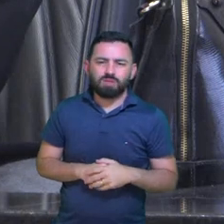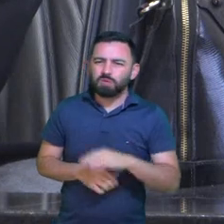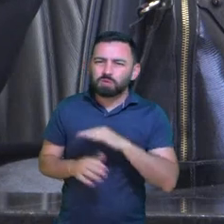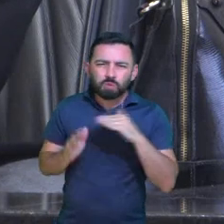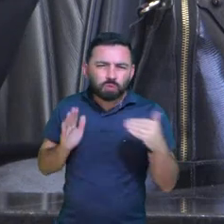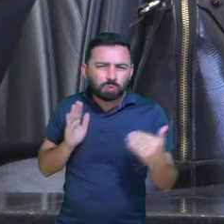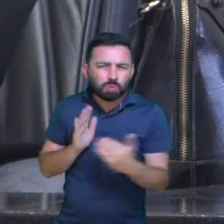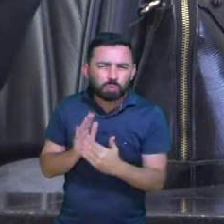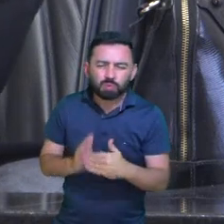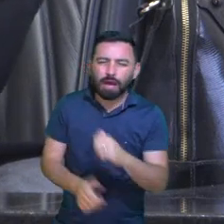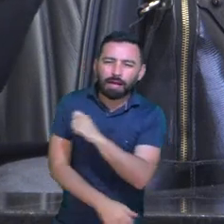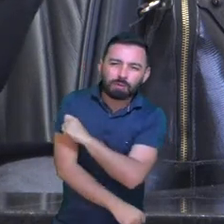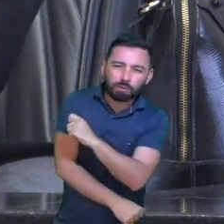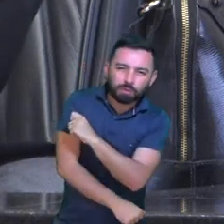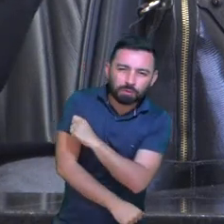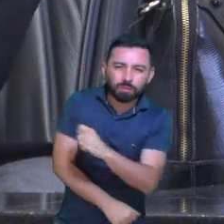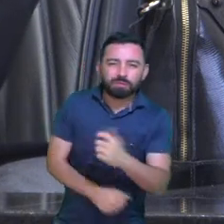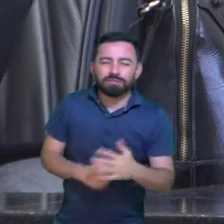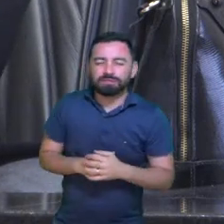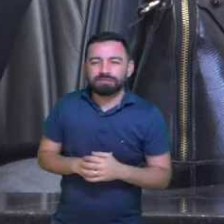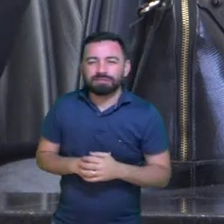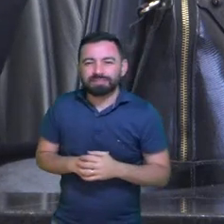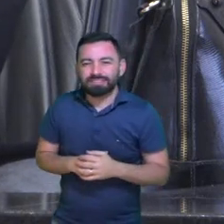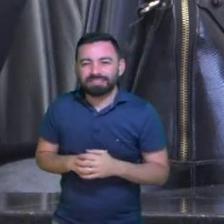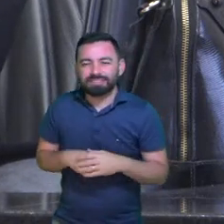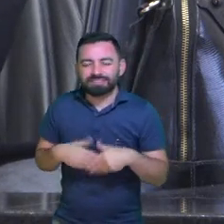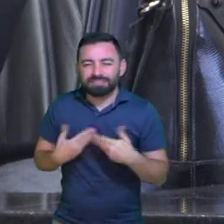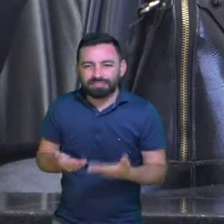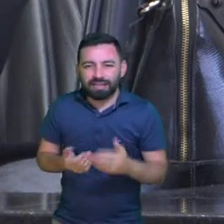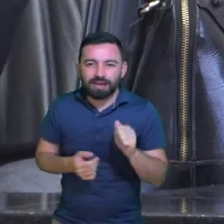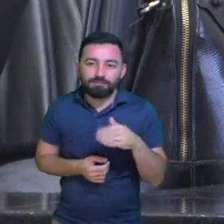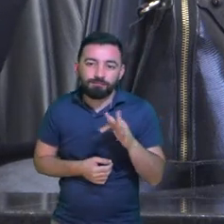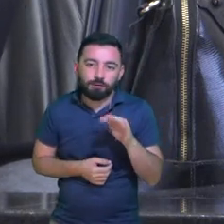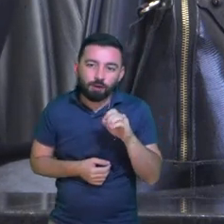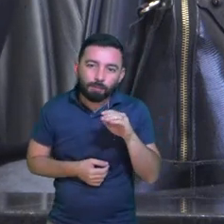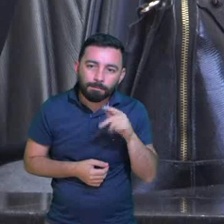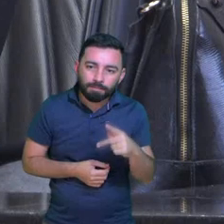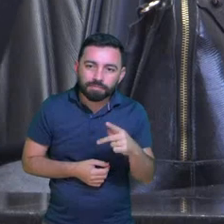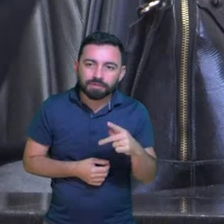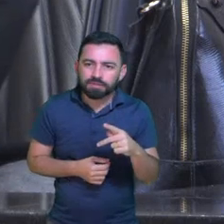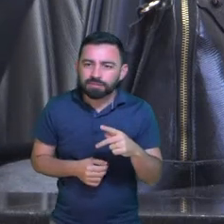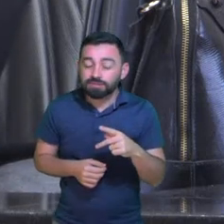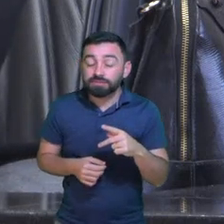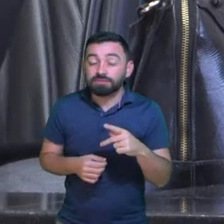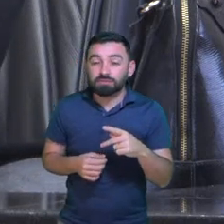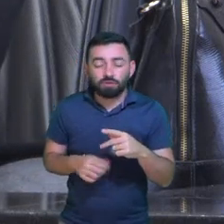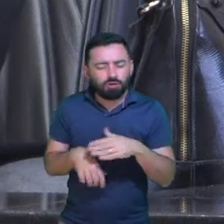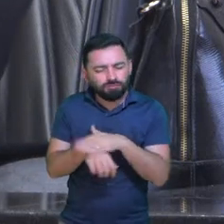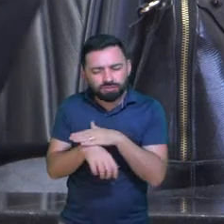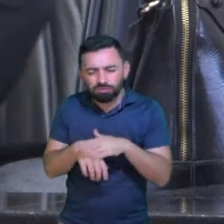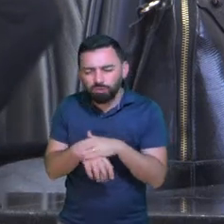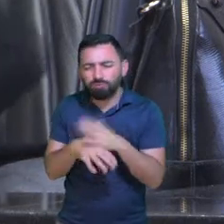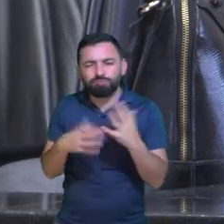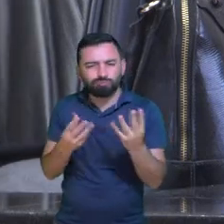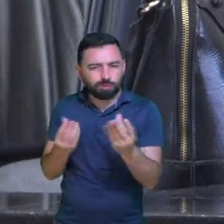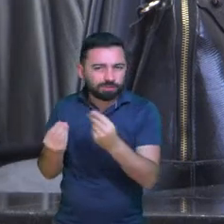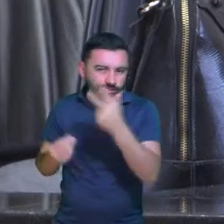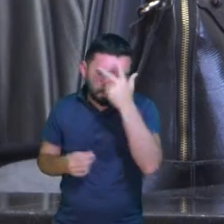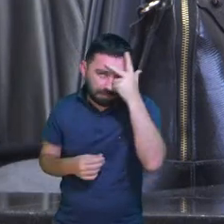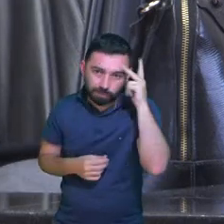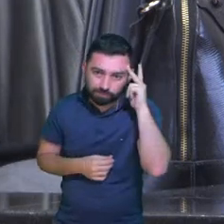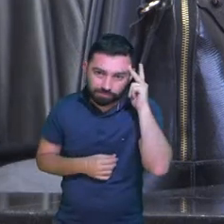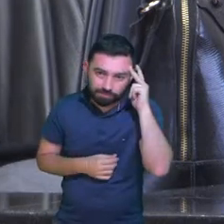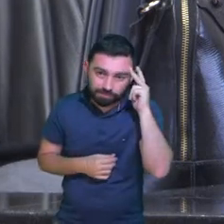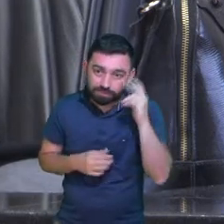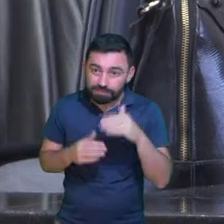o estudante A An FOB foi nosso parceiro muito tempo a gente falou com muita gente né Então essas